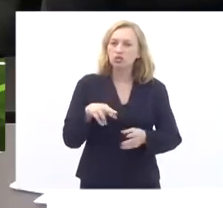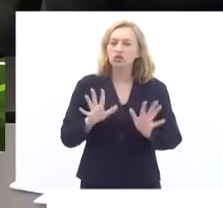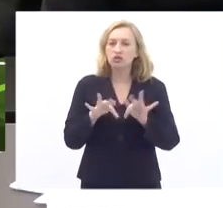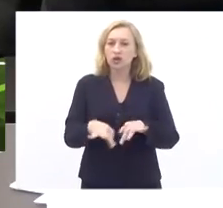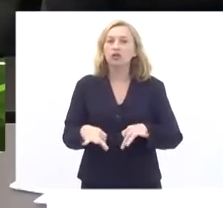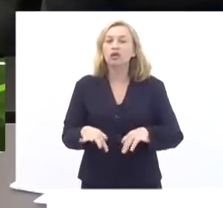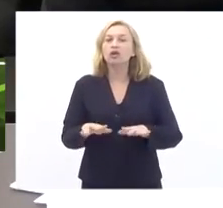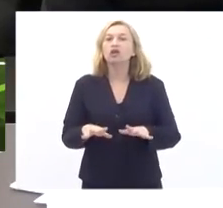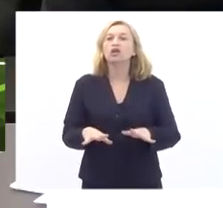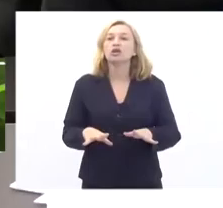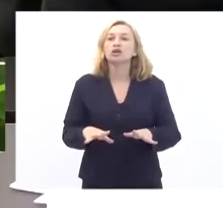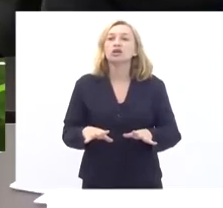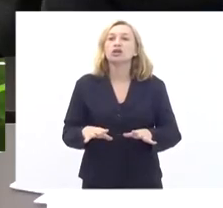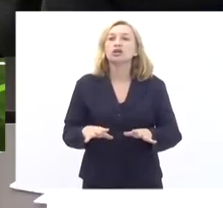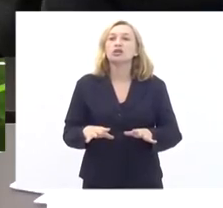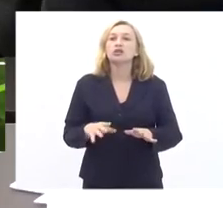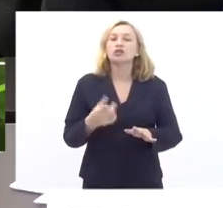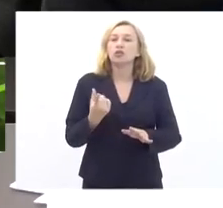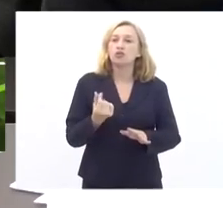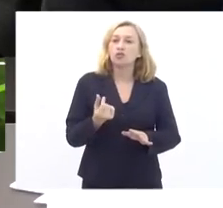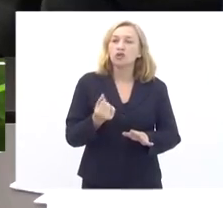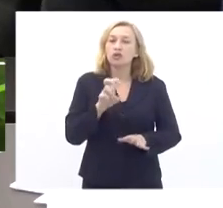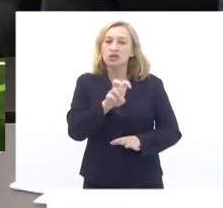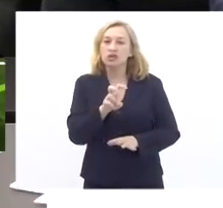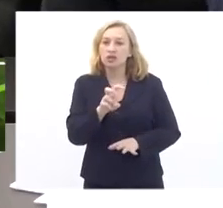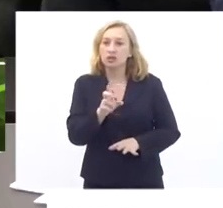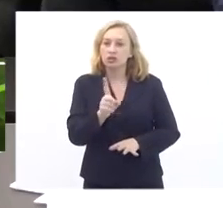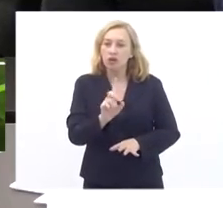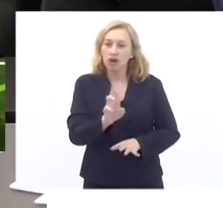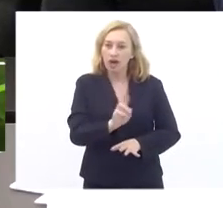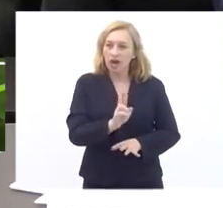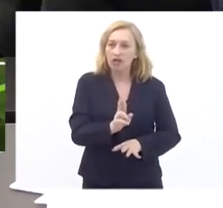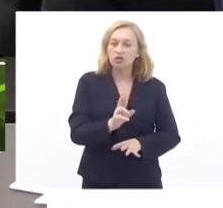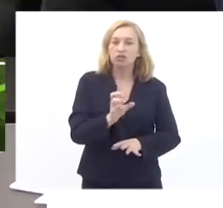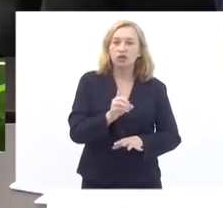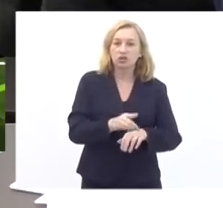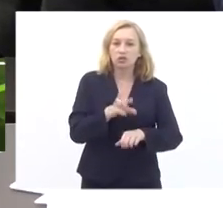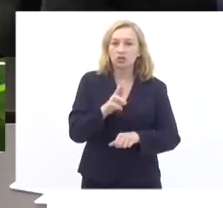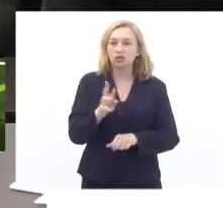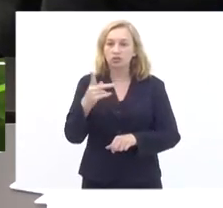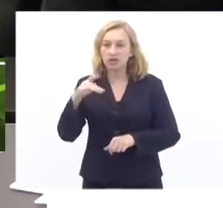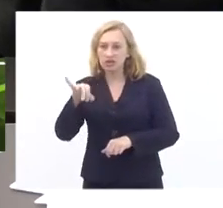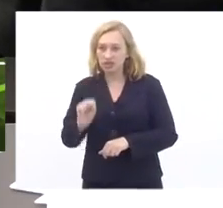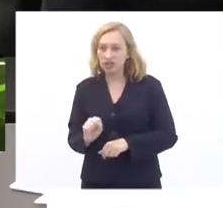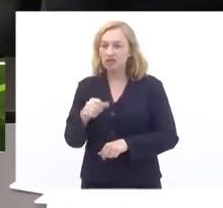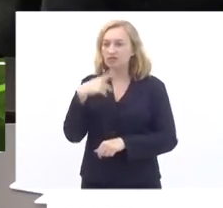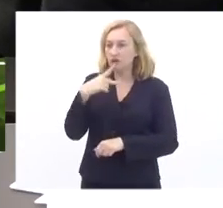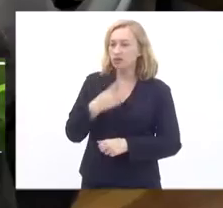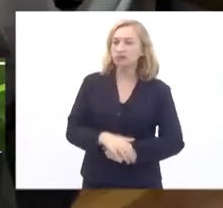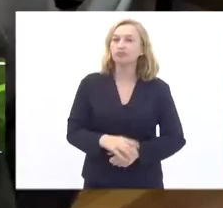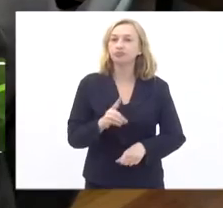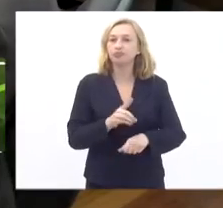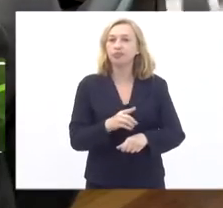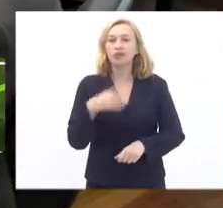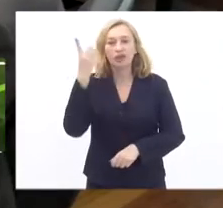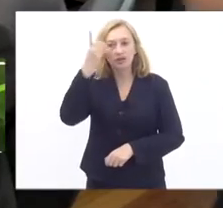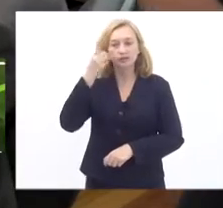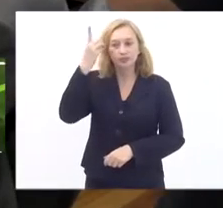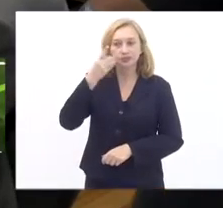Enquanto isso, a tarifa fica nos R$ 5,00, como a doutora Priscila comentou. Eu vou passar a palavra ao deputado Paulo, só um minutinho, Paulo,